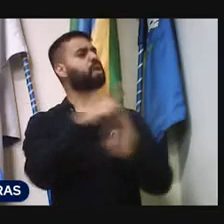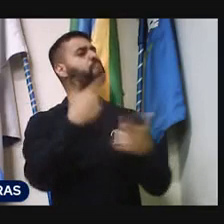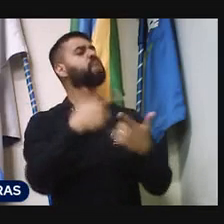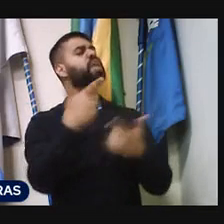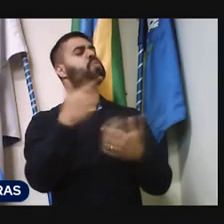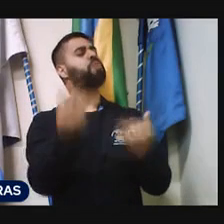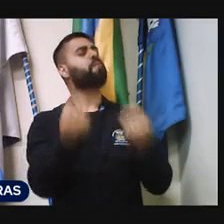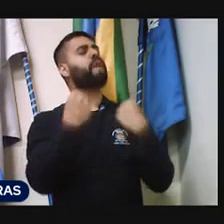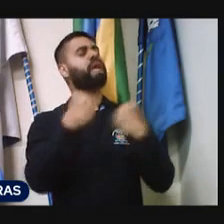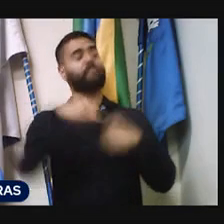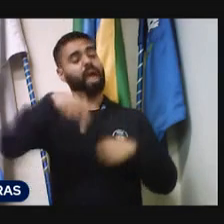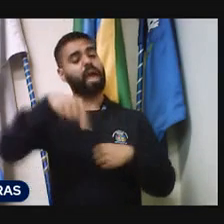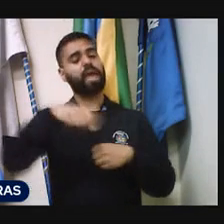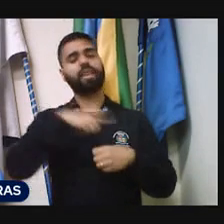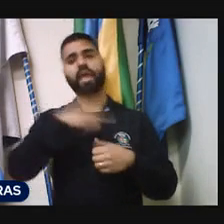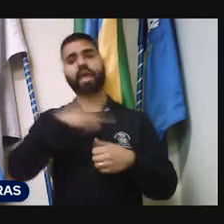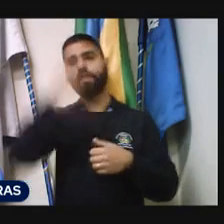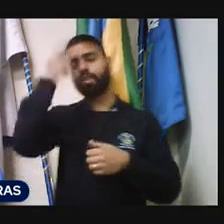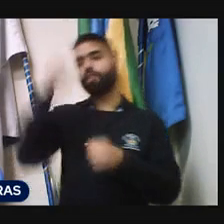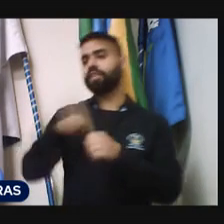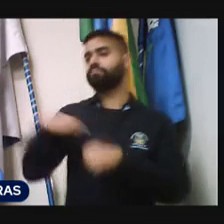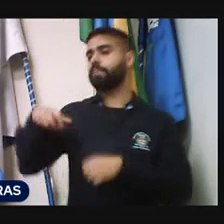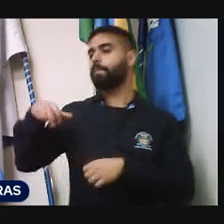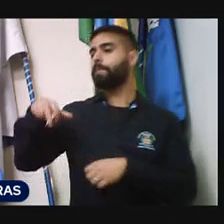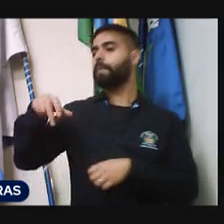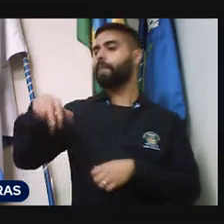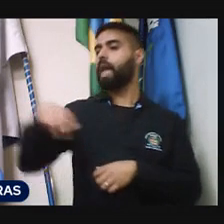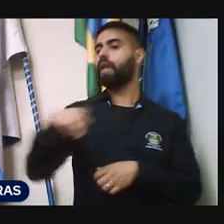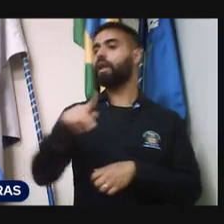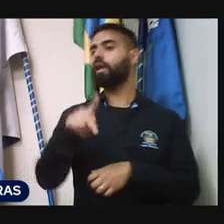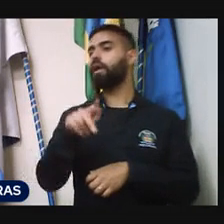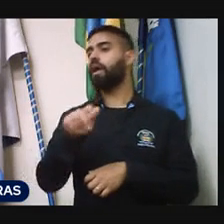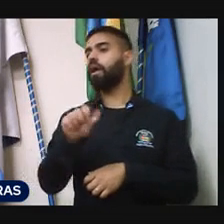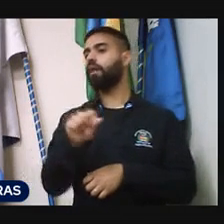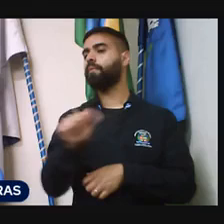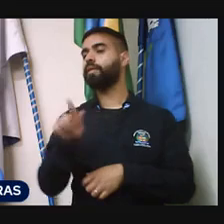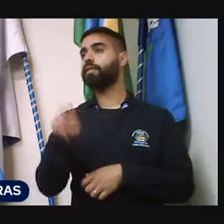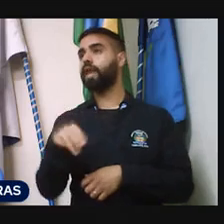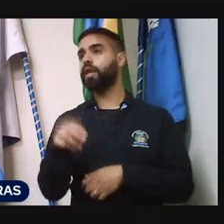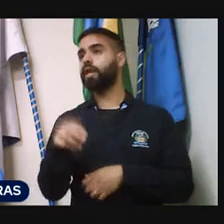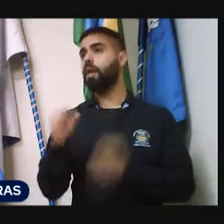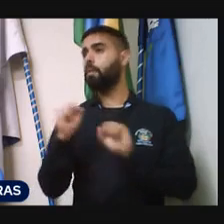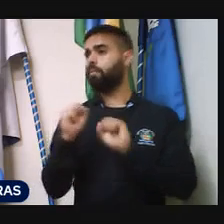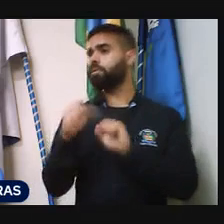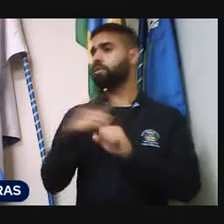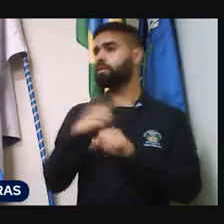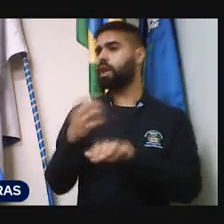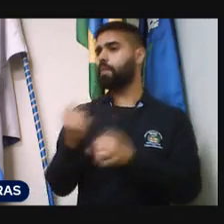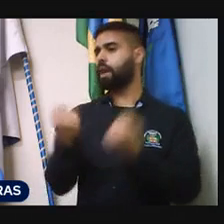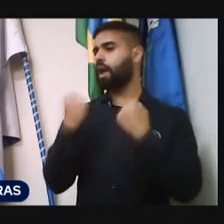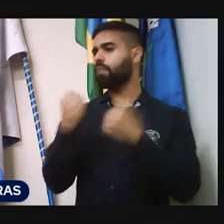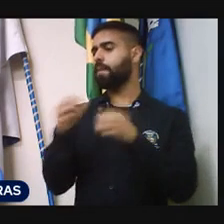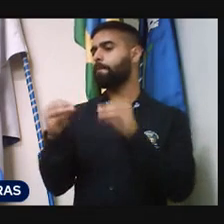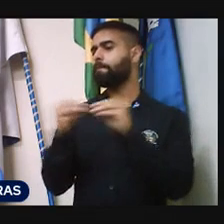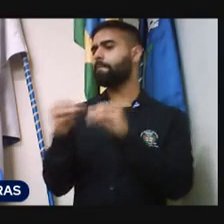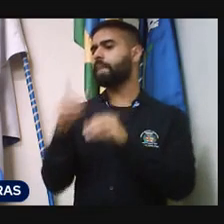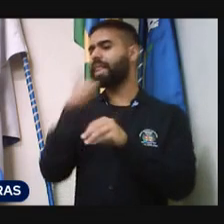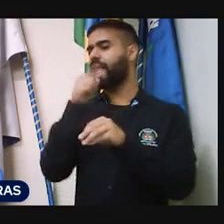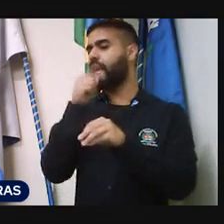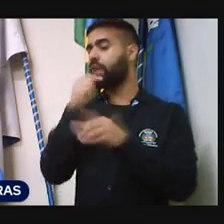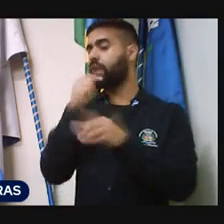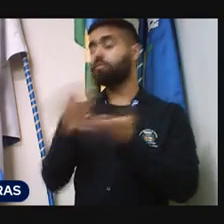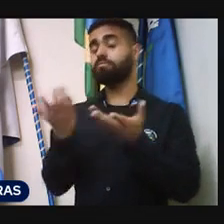tem academia aqui no bairro tanta gente fazendo caminhada aqui para o bairro da passagem agora podia ter academia perto da mina eu tenho que seja